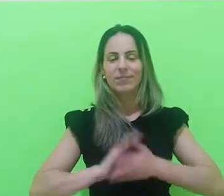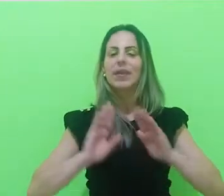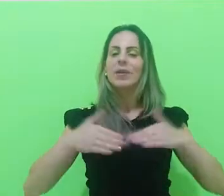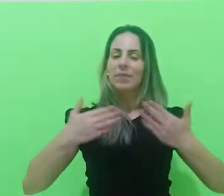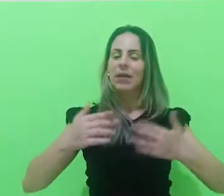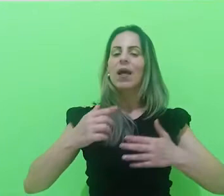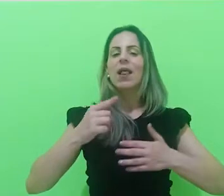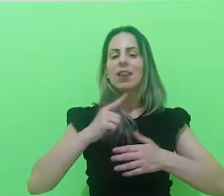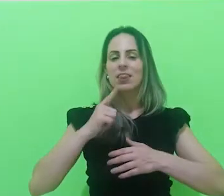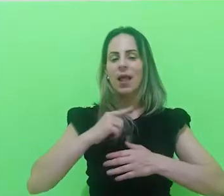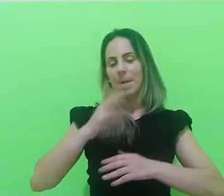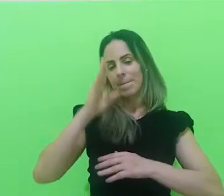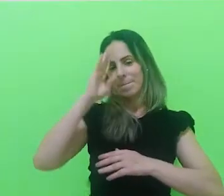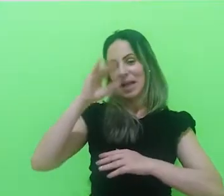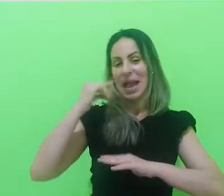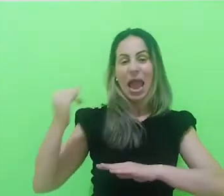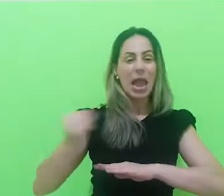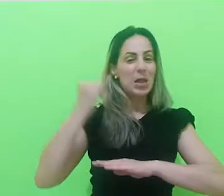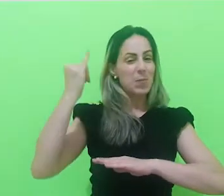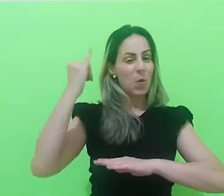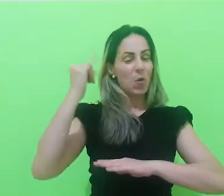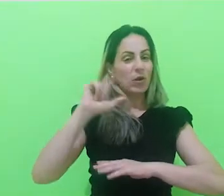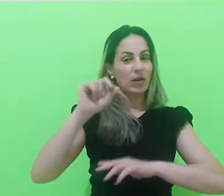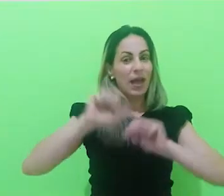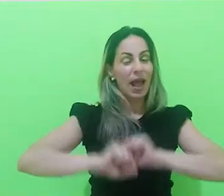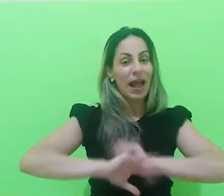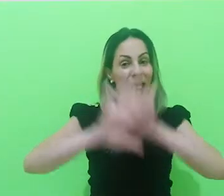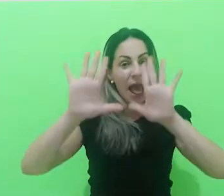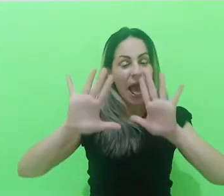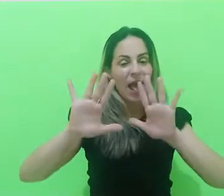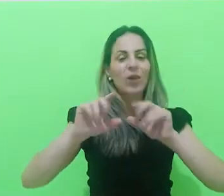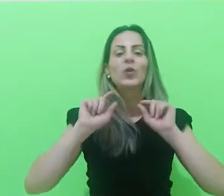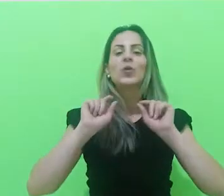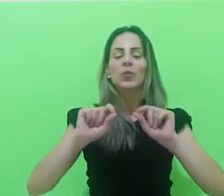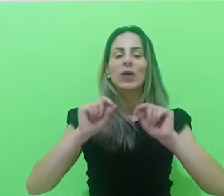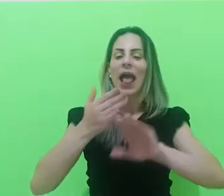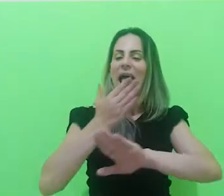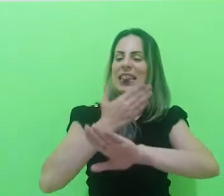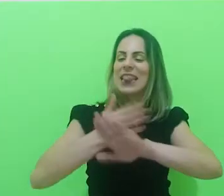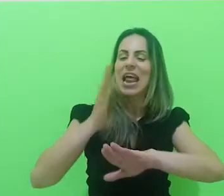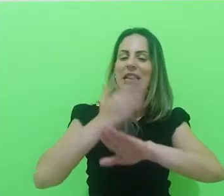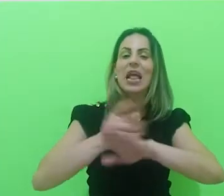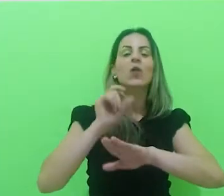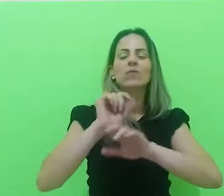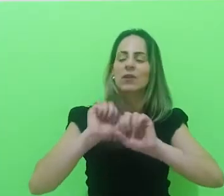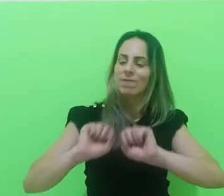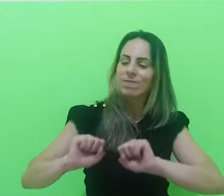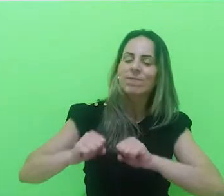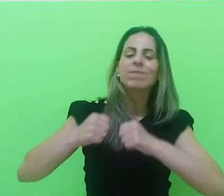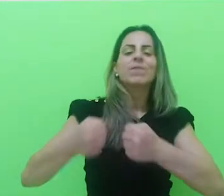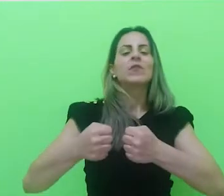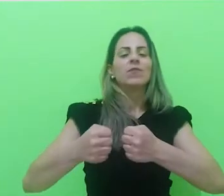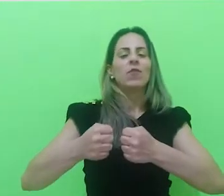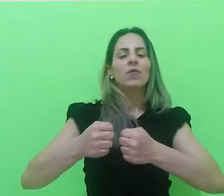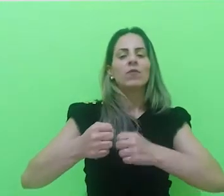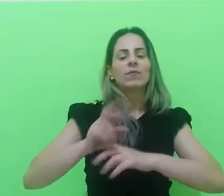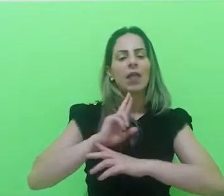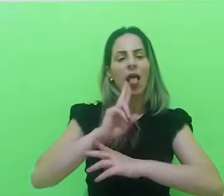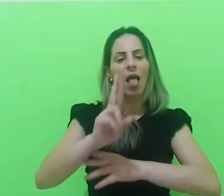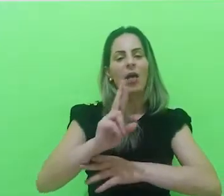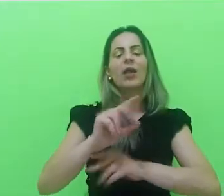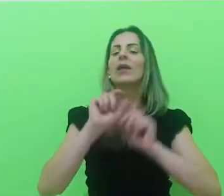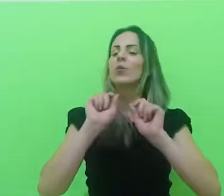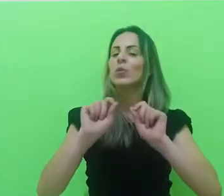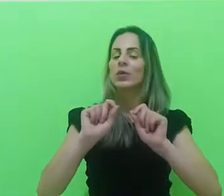Bom, um outro ponto muito importante que a gente vai deixar claro para você, treino é esforço. Esforço traz resultado. Isso quer